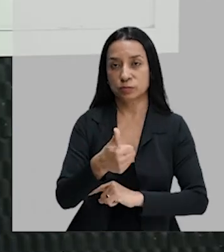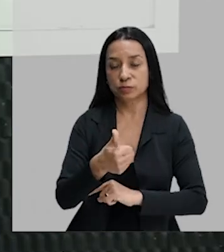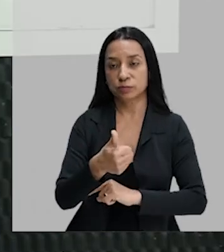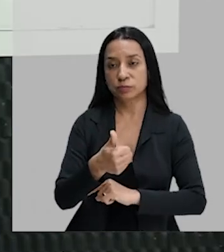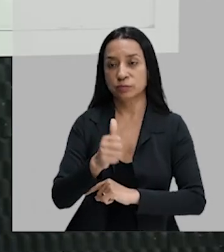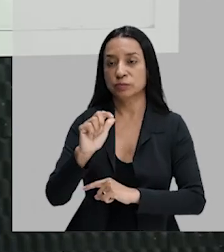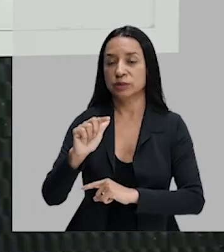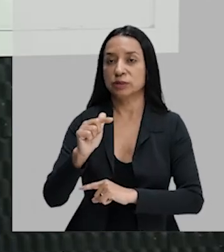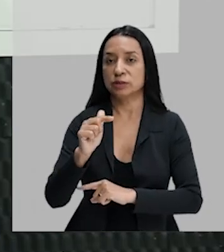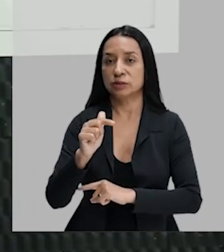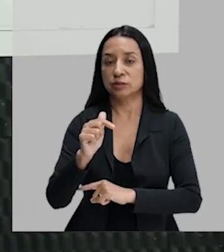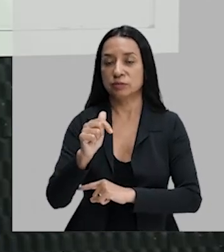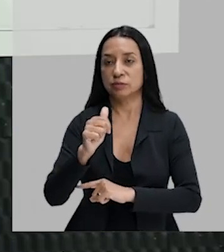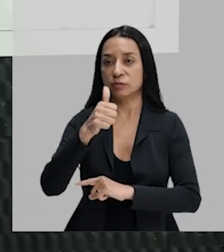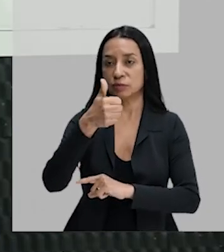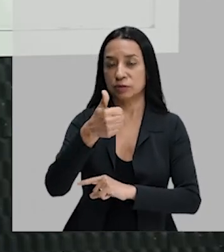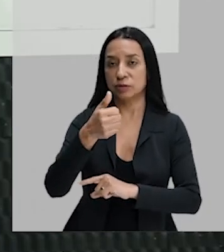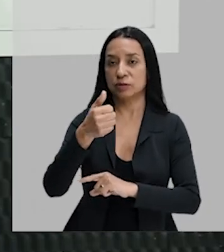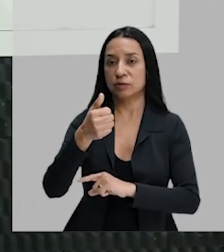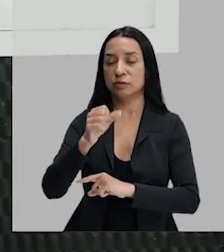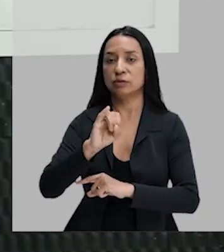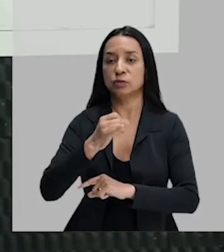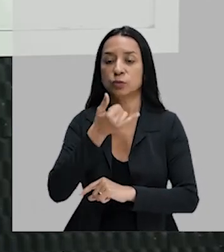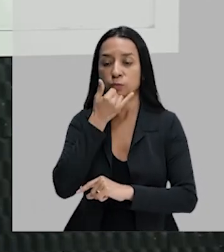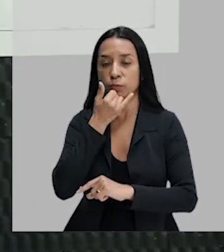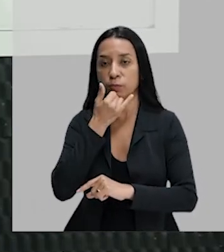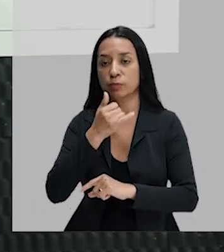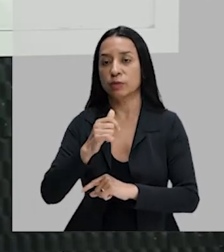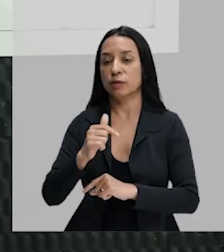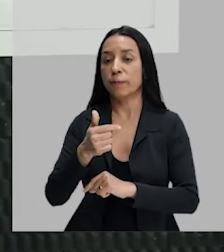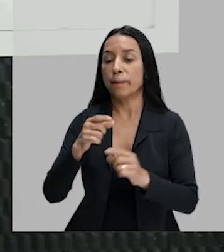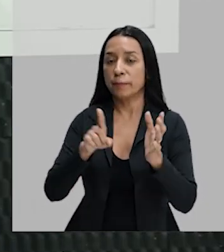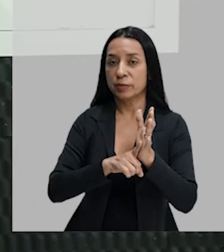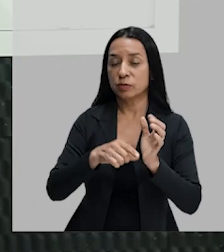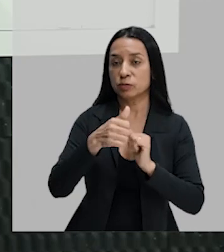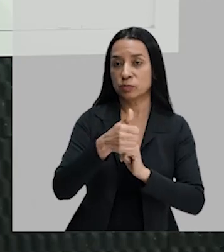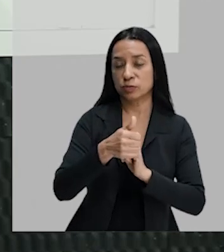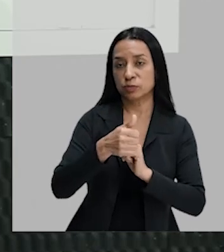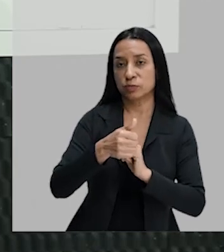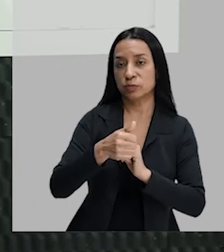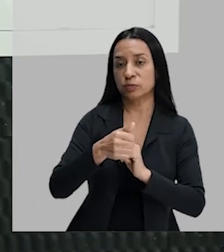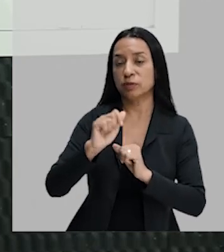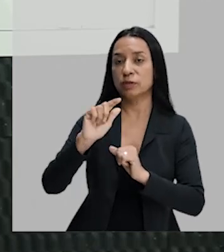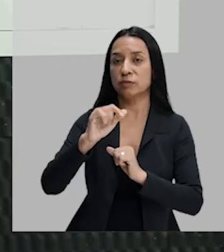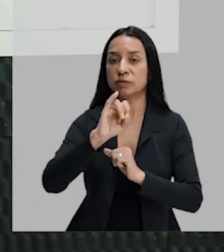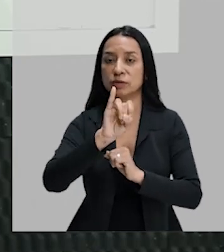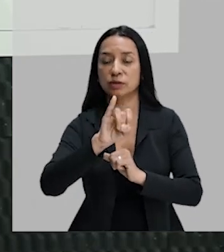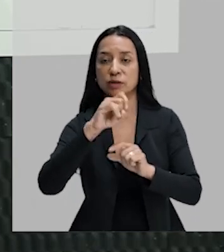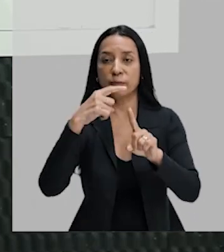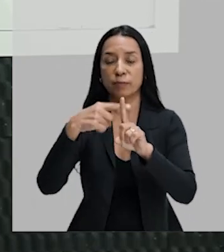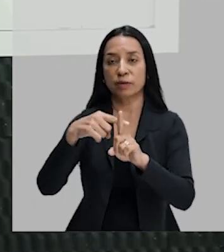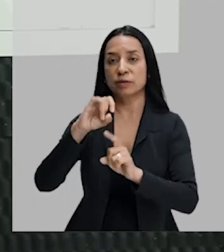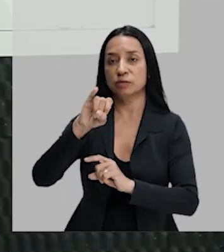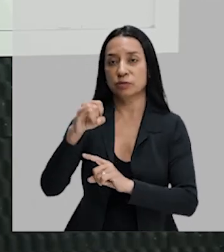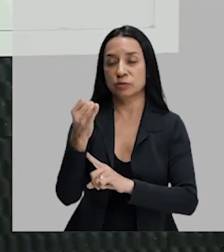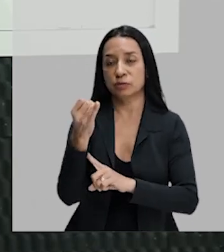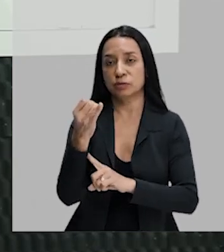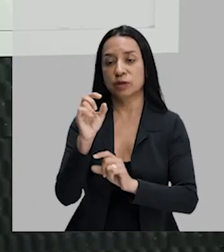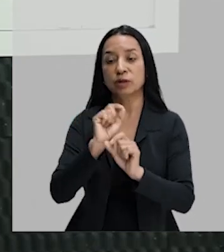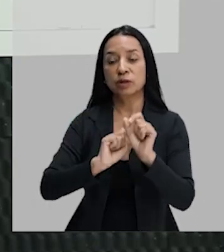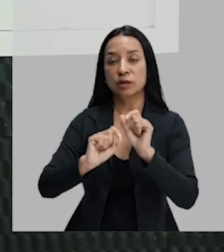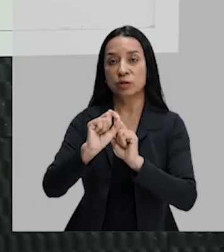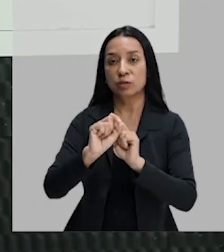elevado a i + j né e mais J que é justamente aqui a posição